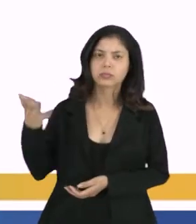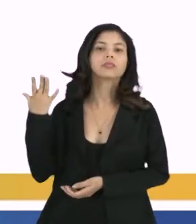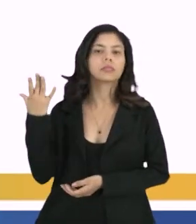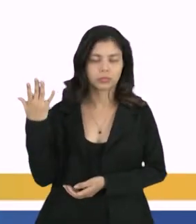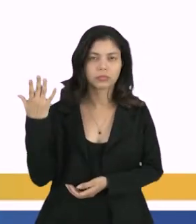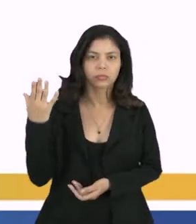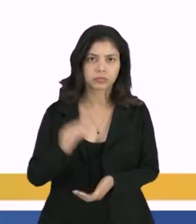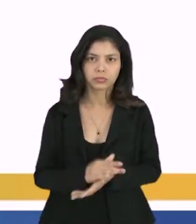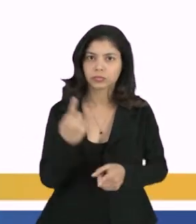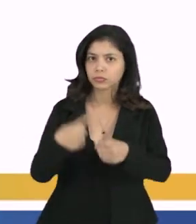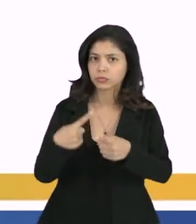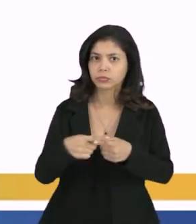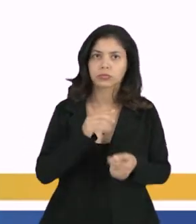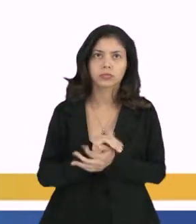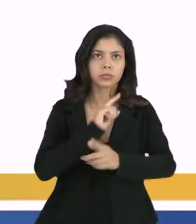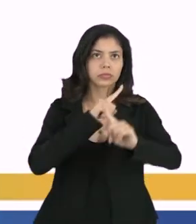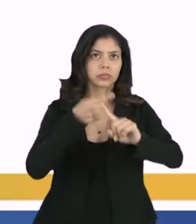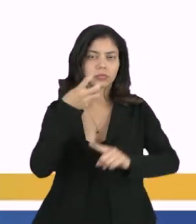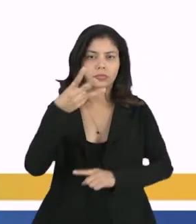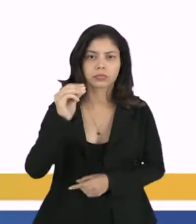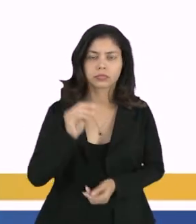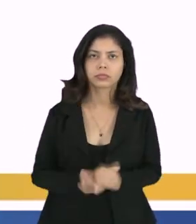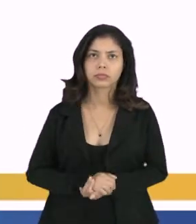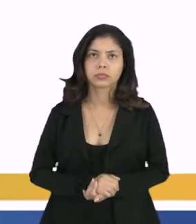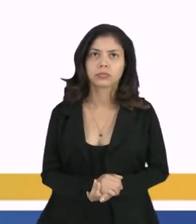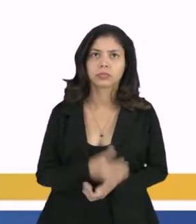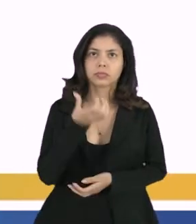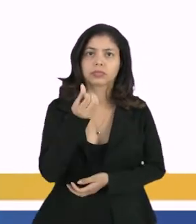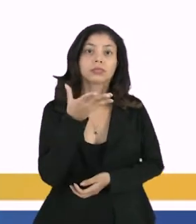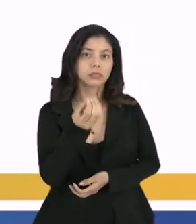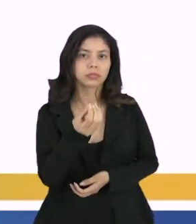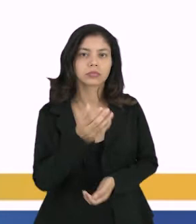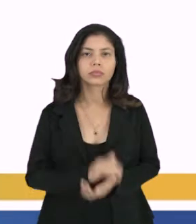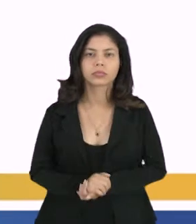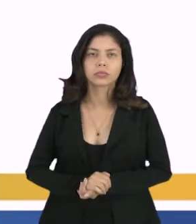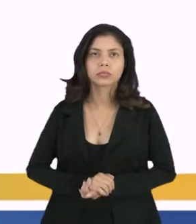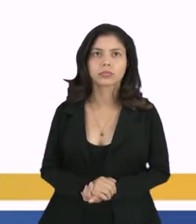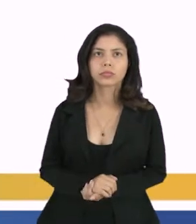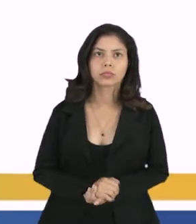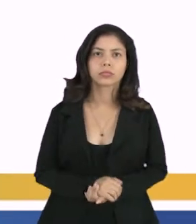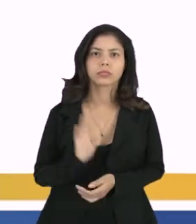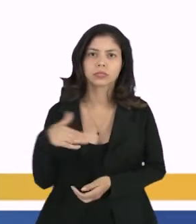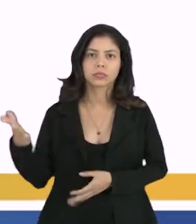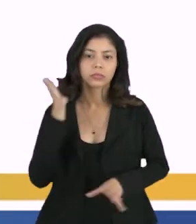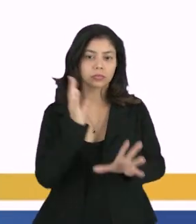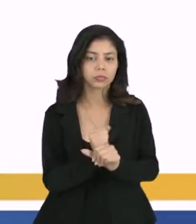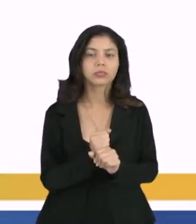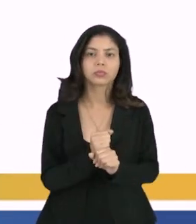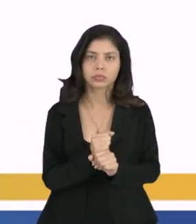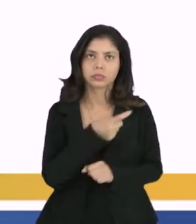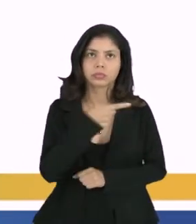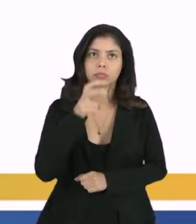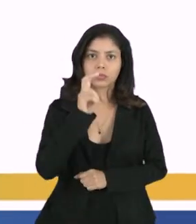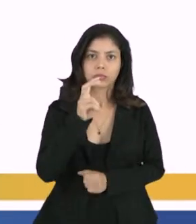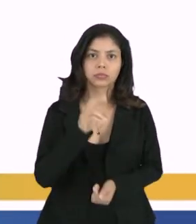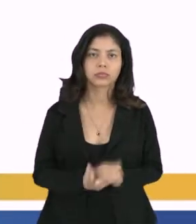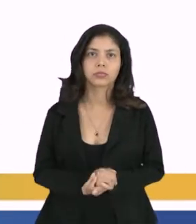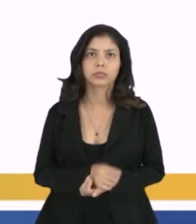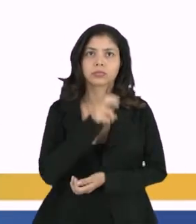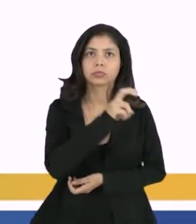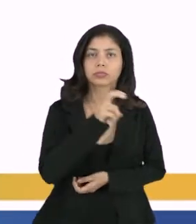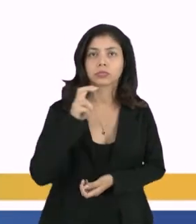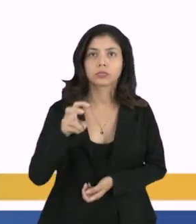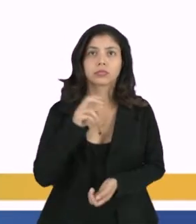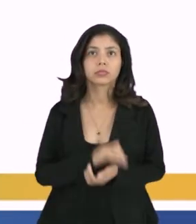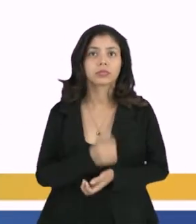Por quê? 2 multiplicado por 30 dá 60. Quando eu somo com menos 5, dá 55. E